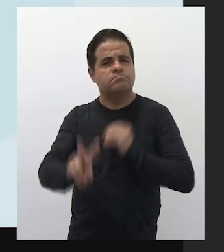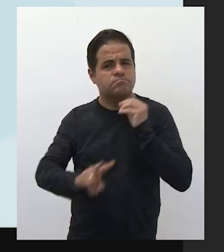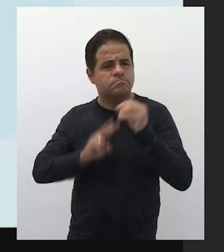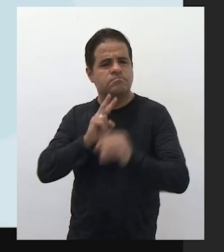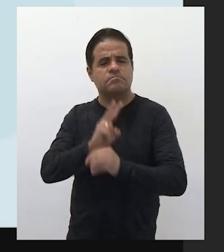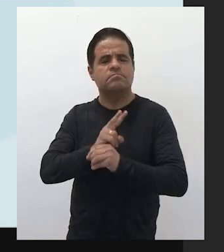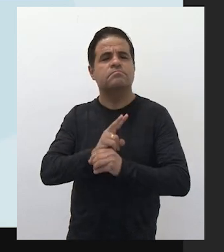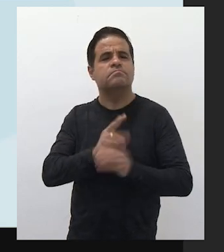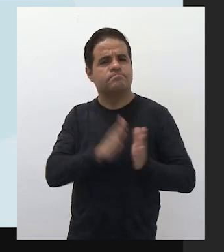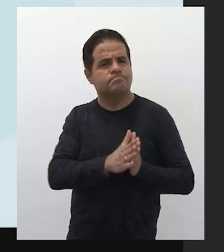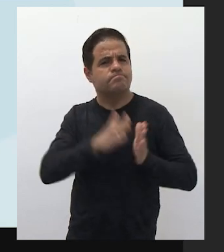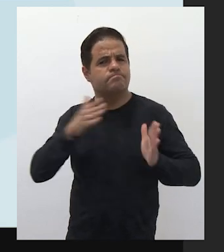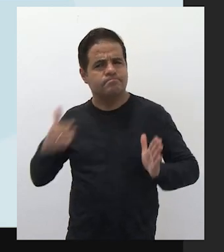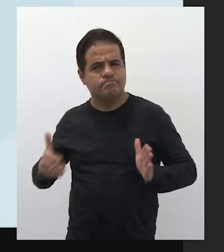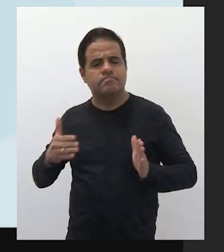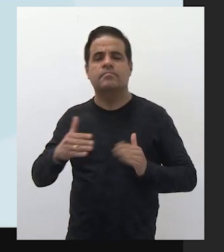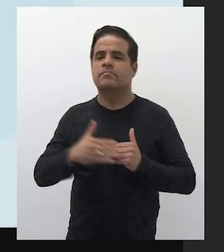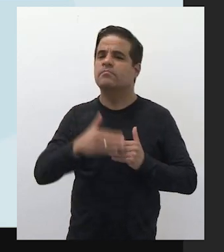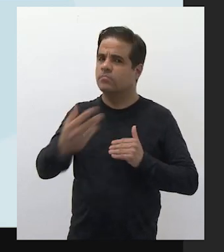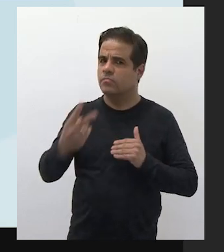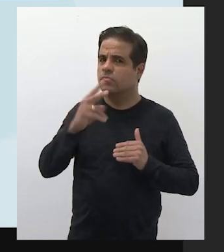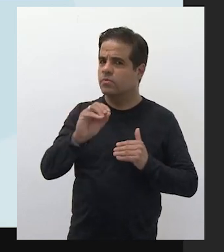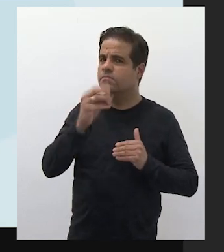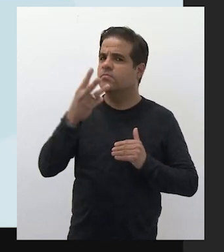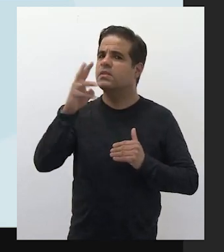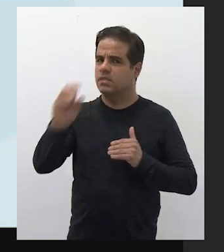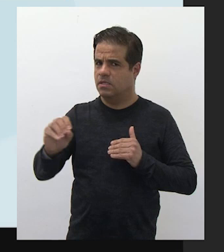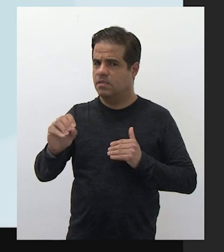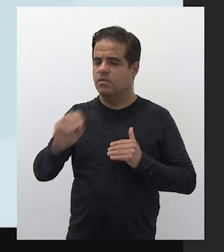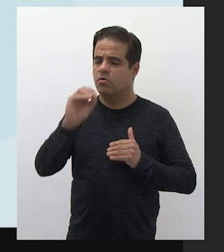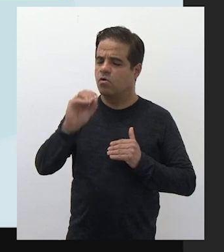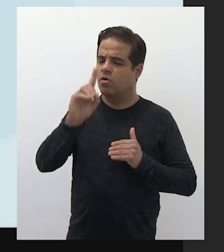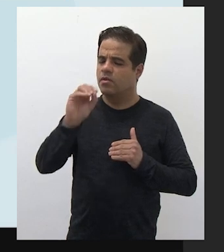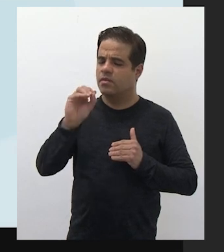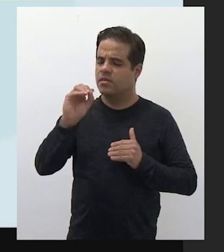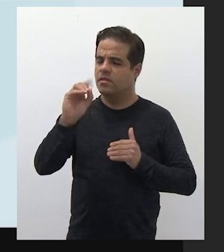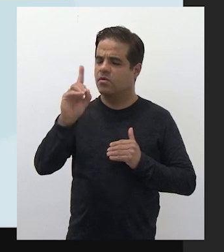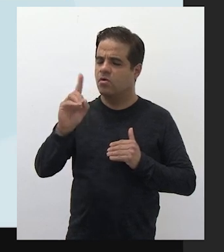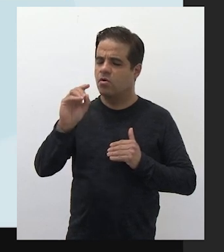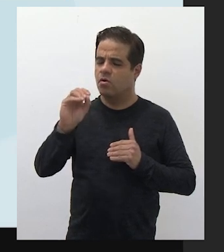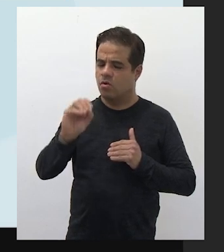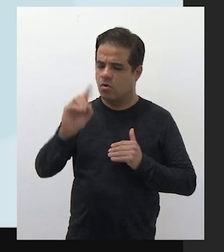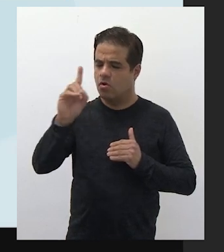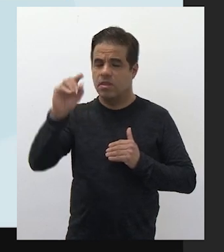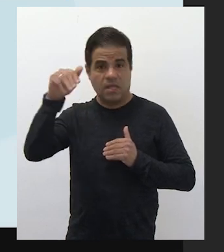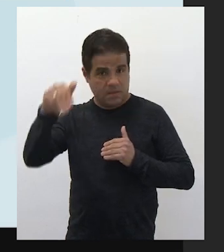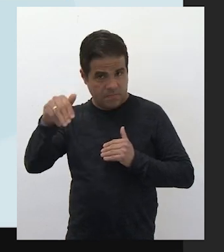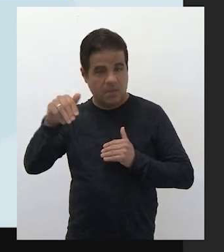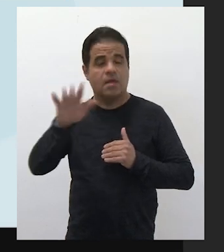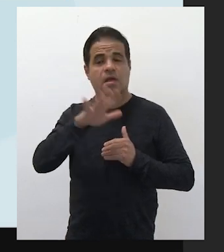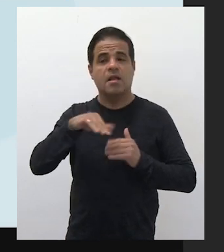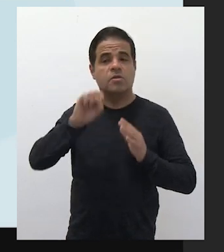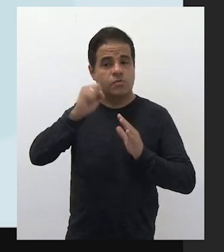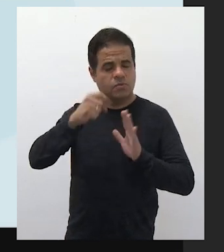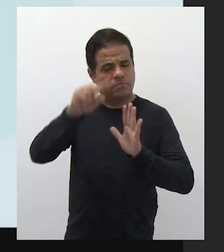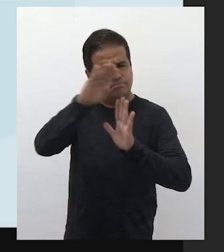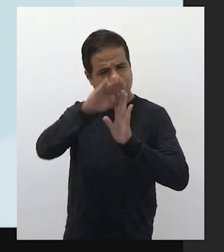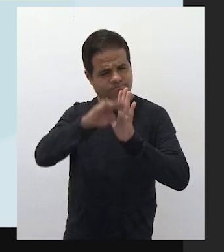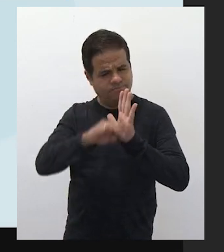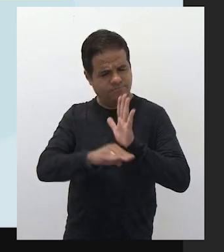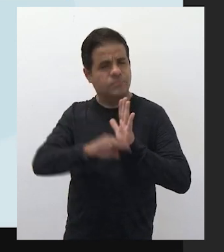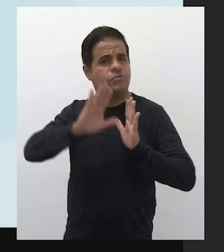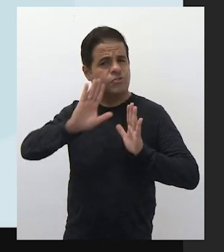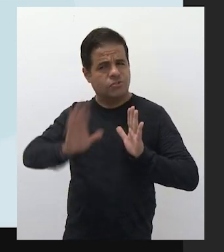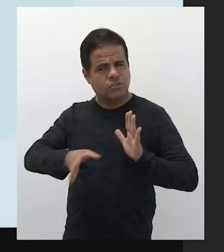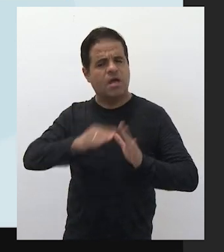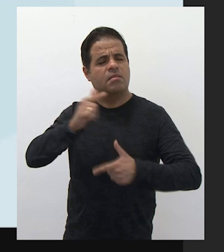para o devir de 2030. Então, ó, ODM, Objetivo de Desenvolvimento do Milênio, aqueles 8 que nós